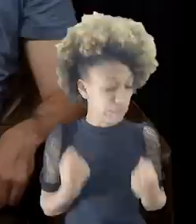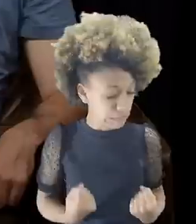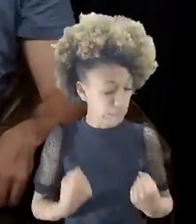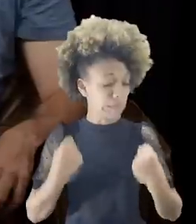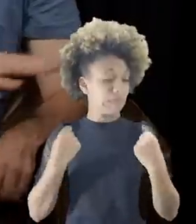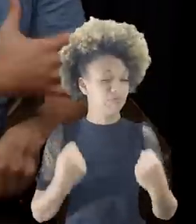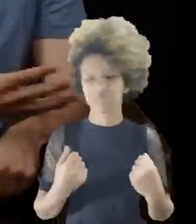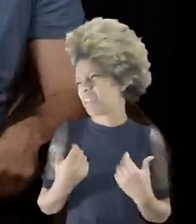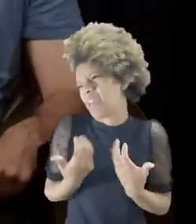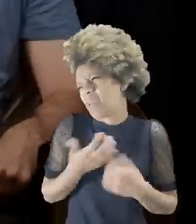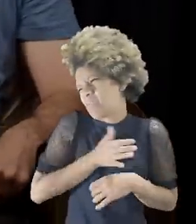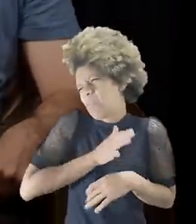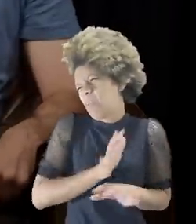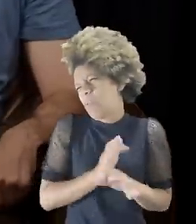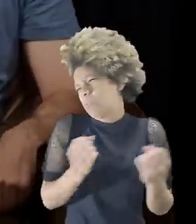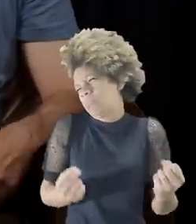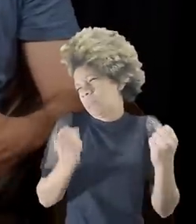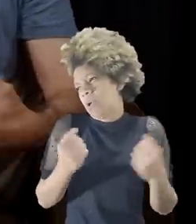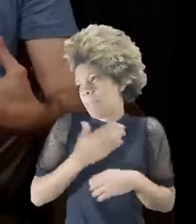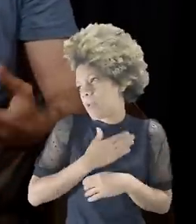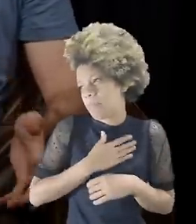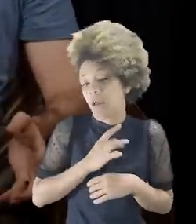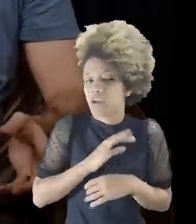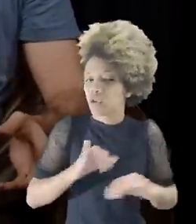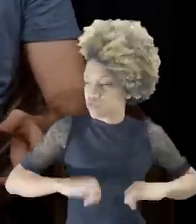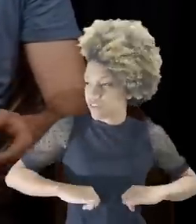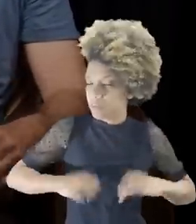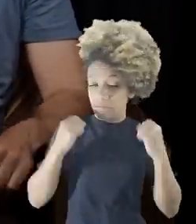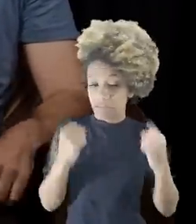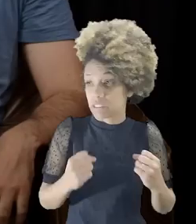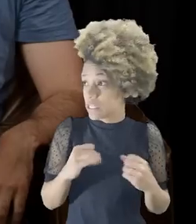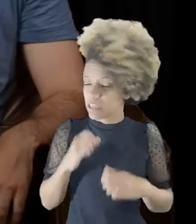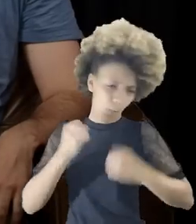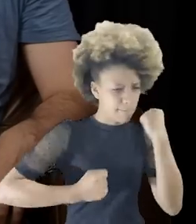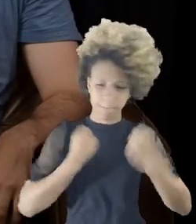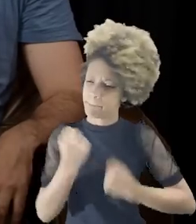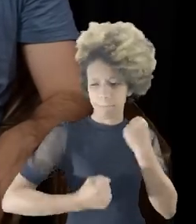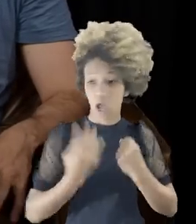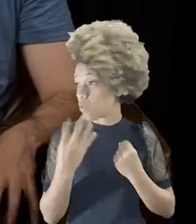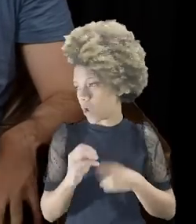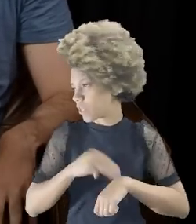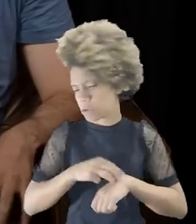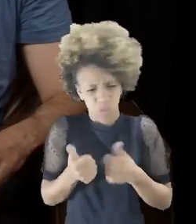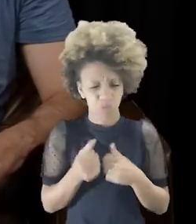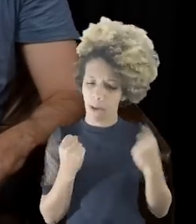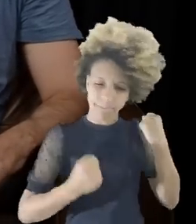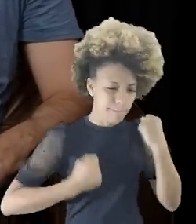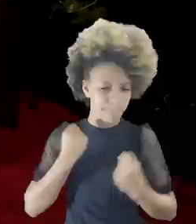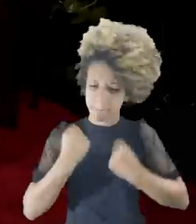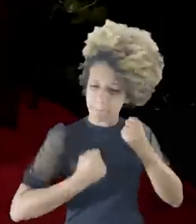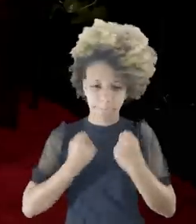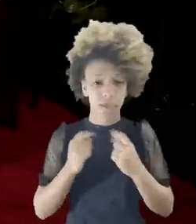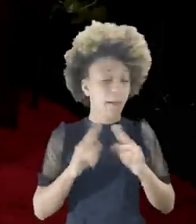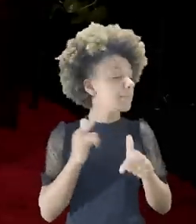eu nunca gostei muito de musculação para mim era a musculação colocasse para correr 40 minutos fica lá correndo beleza vamos embora tal não sei mas